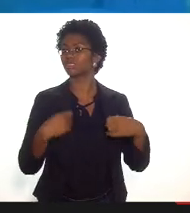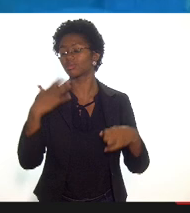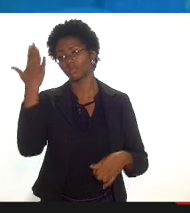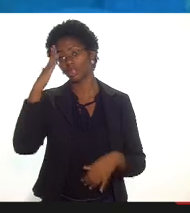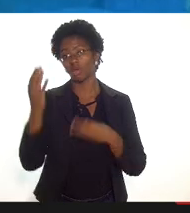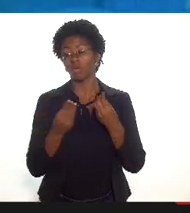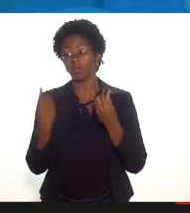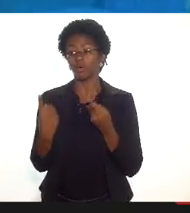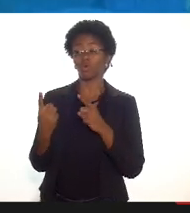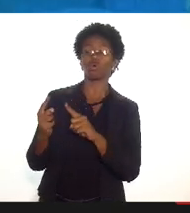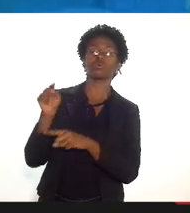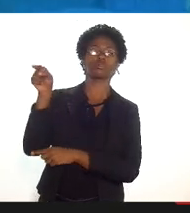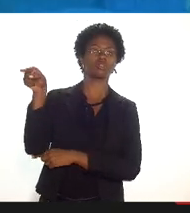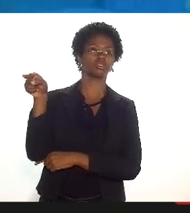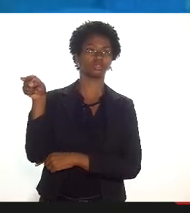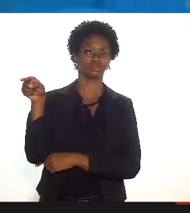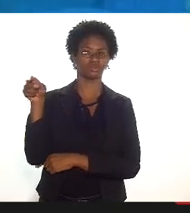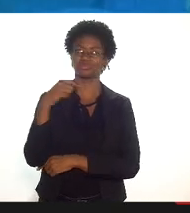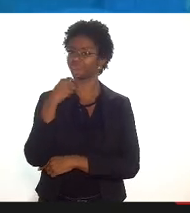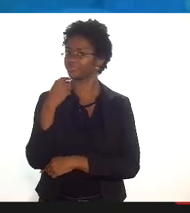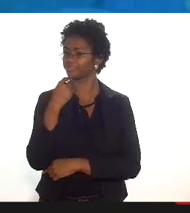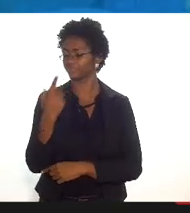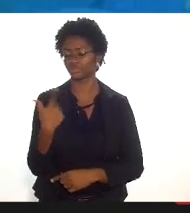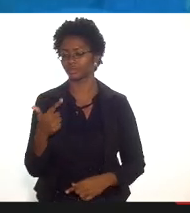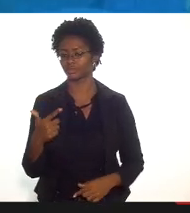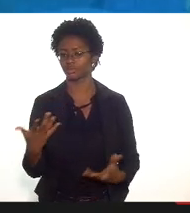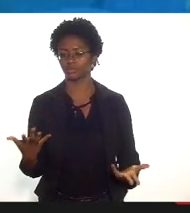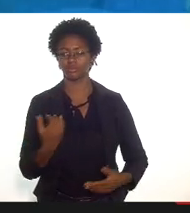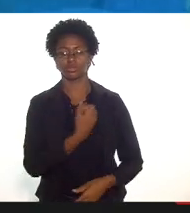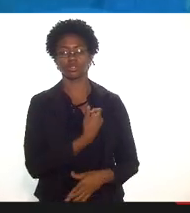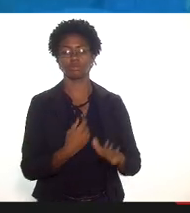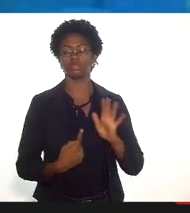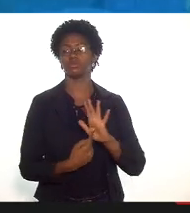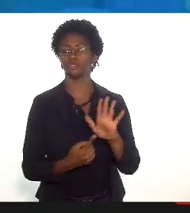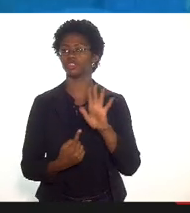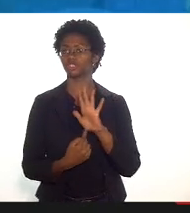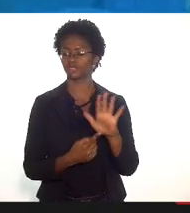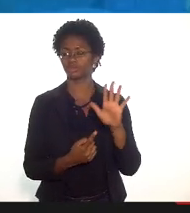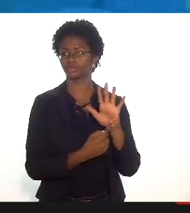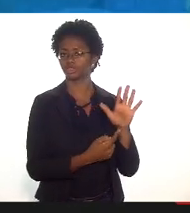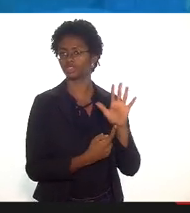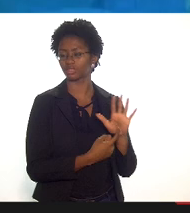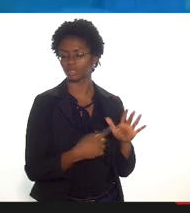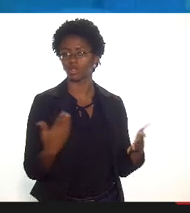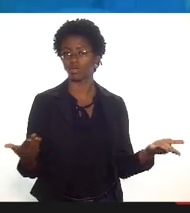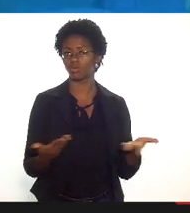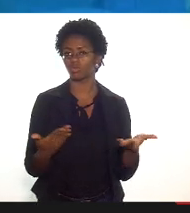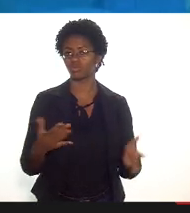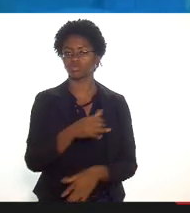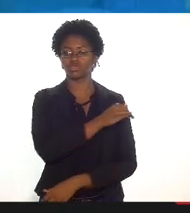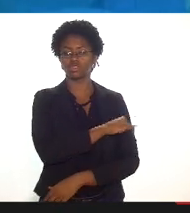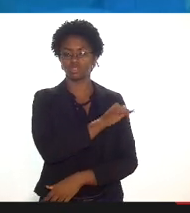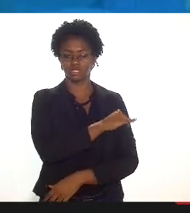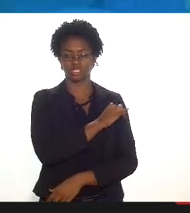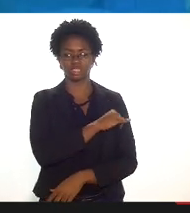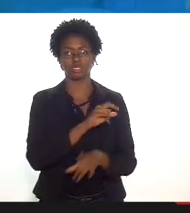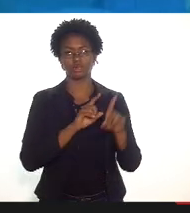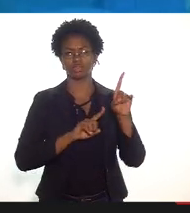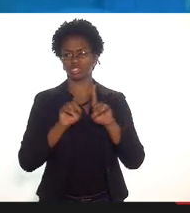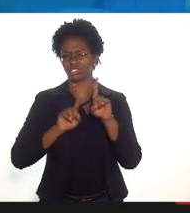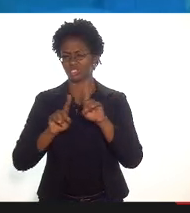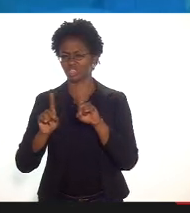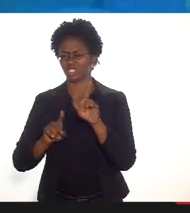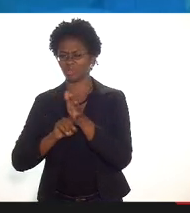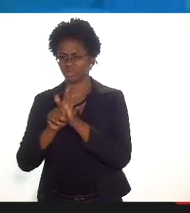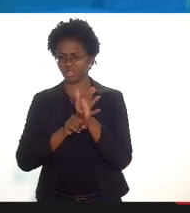isso, que não há nenhuma dúvida. Veja só, os números foram mostrados a ele. Hoje, aqui no Rio de Janeiro, nesse censo aí que o Ministério Público falou há